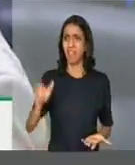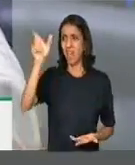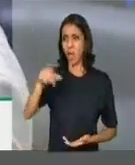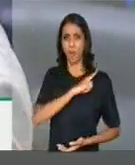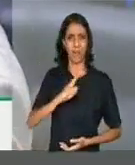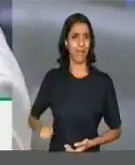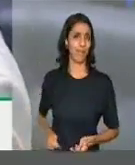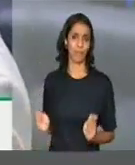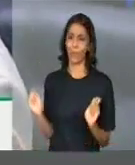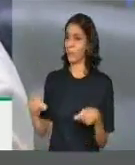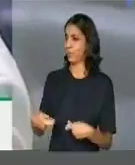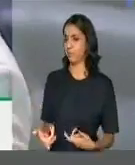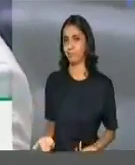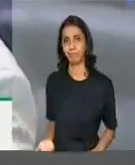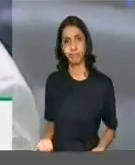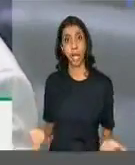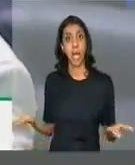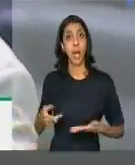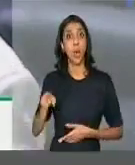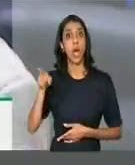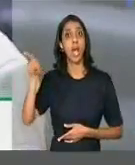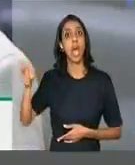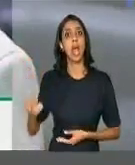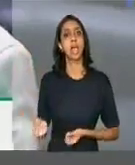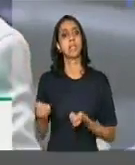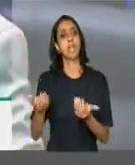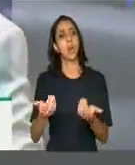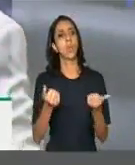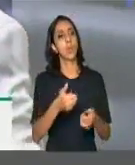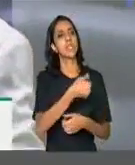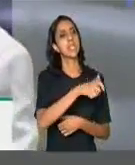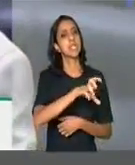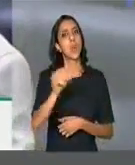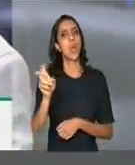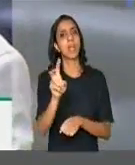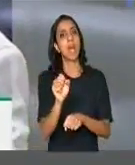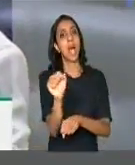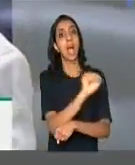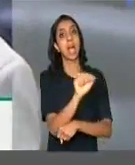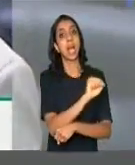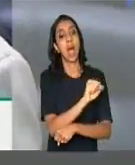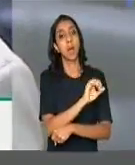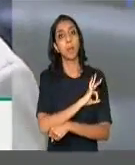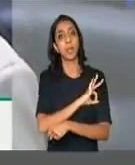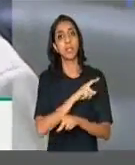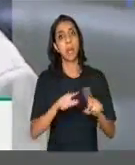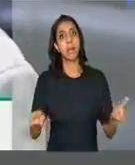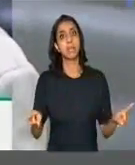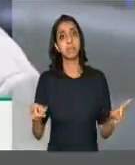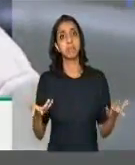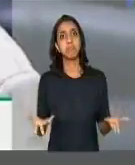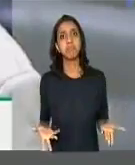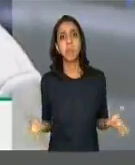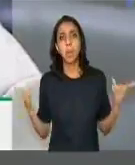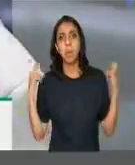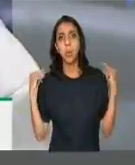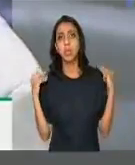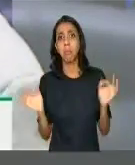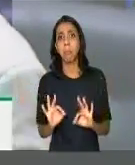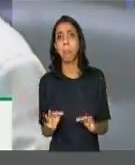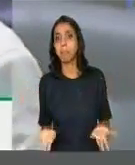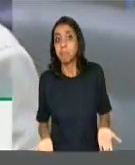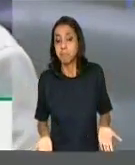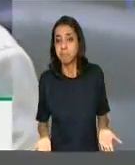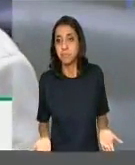incompetente, agora distribuiu 150 viaturas, só que não tem motorista. Portanto, fica aí uma lição para o